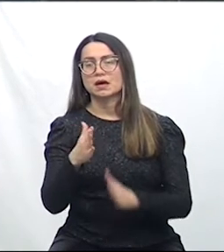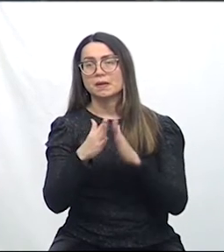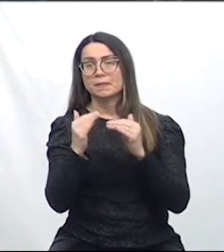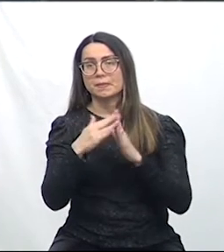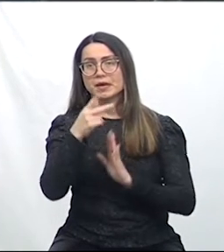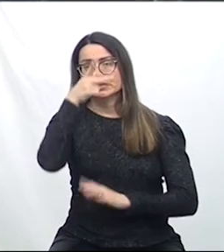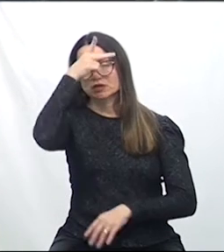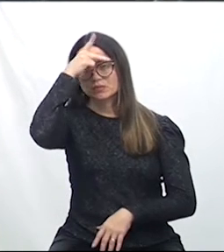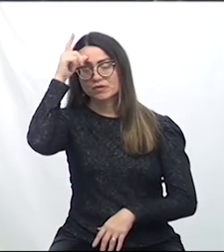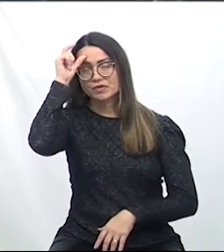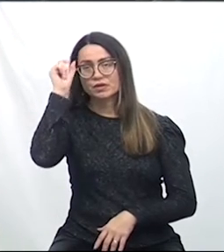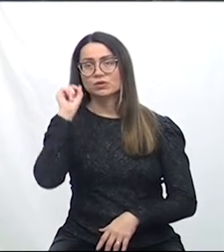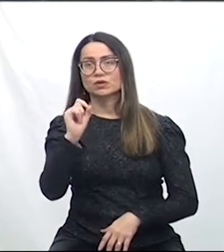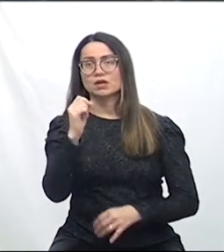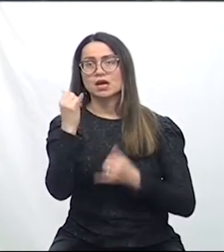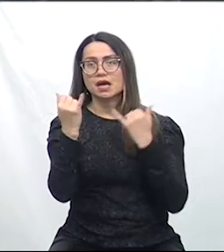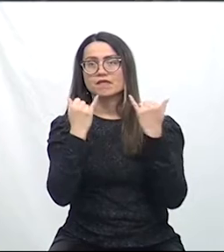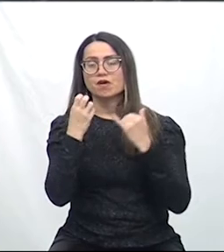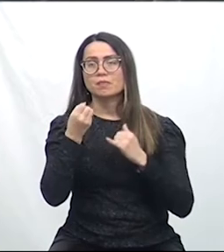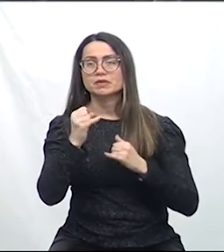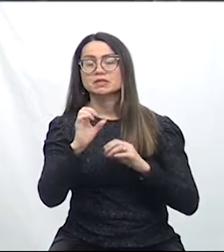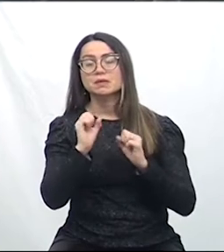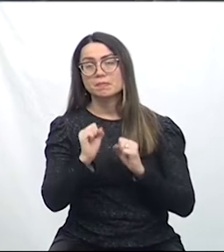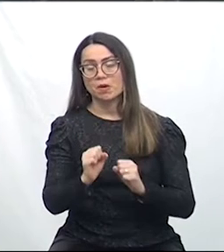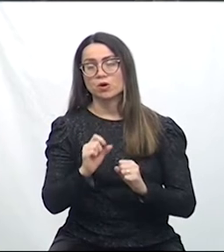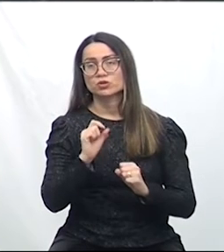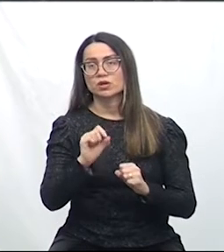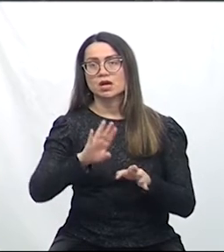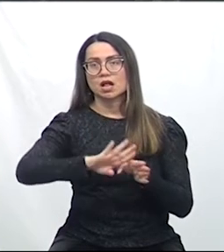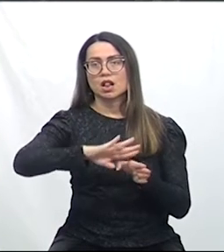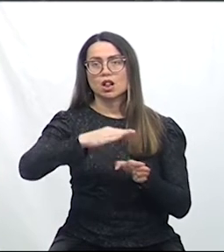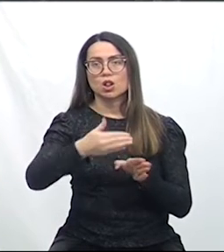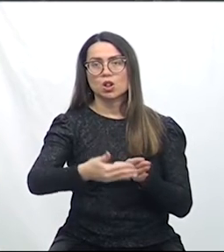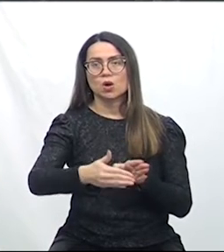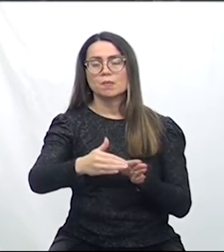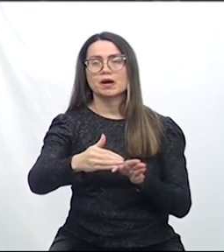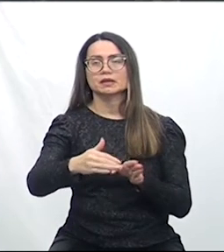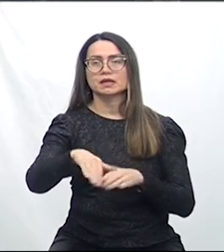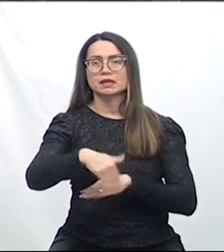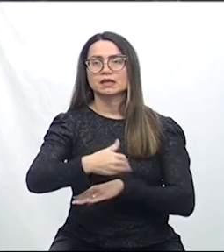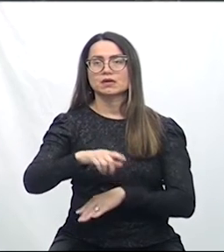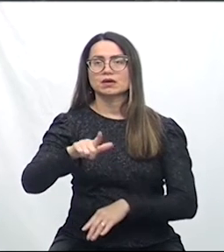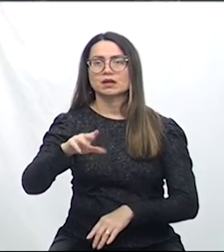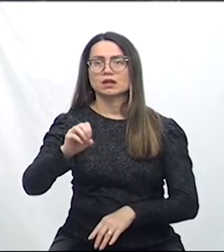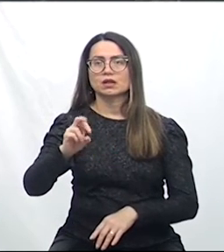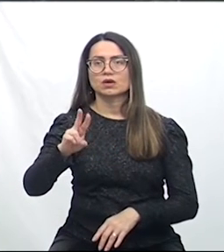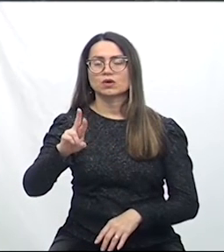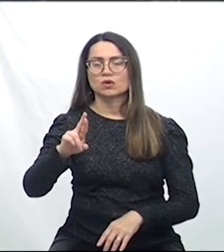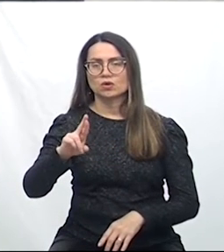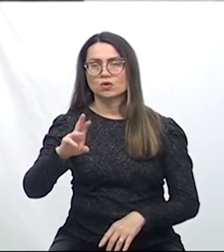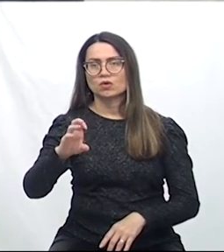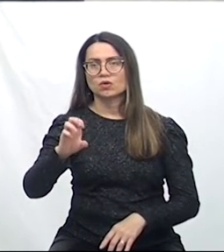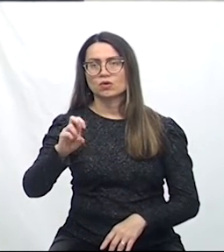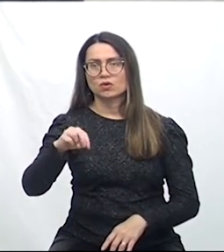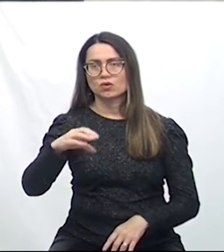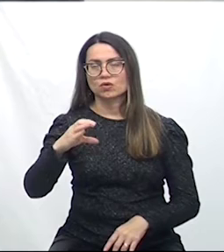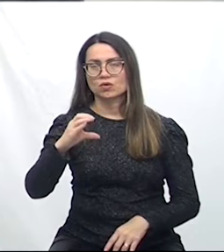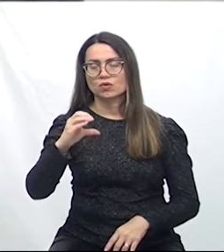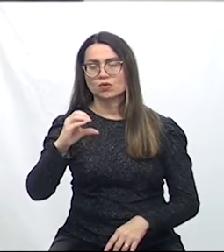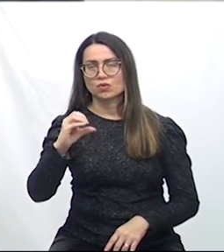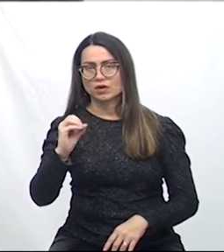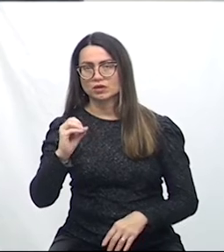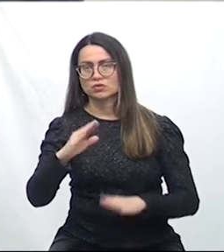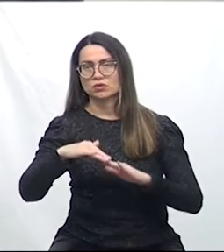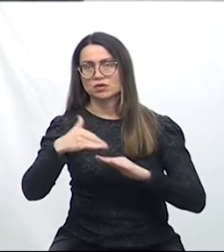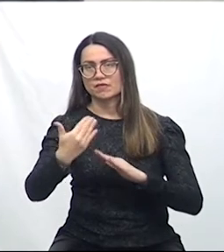se existe a possibilidade de instalação de uma lombada física na rua Lourenço Zanetti, de frente ao imóvel número